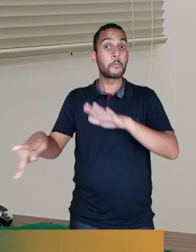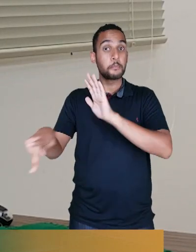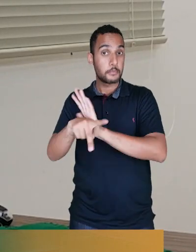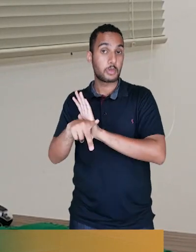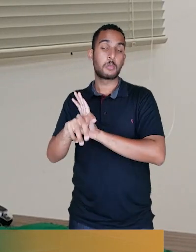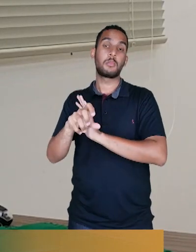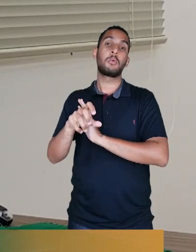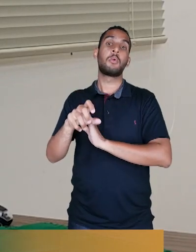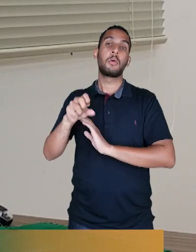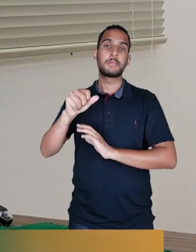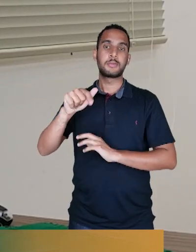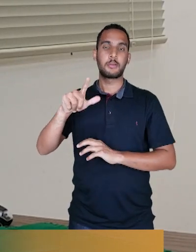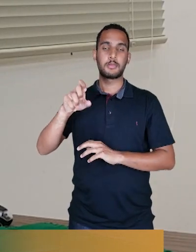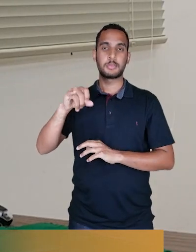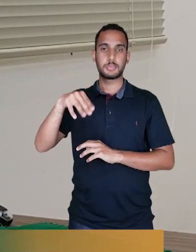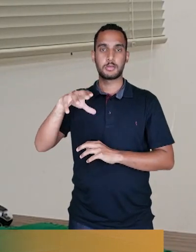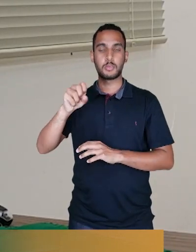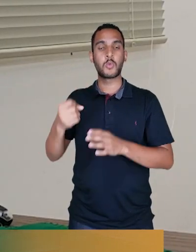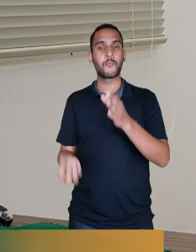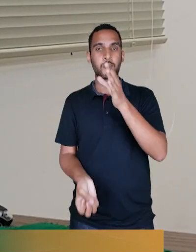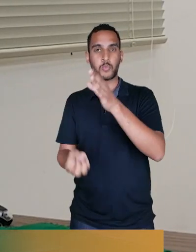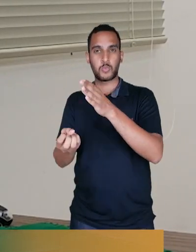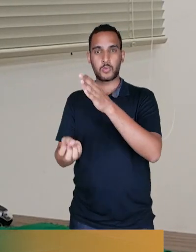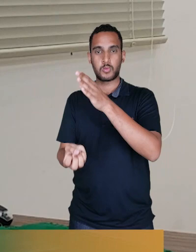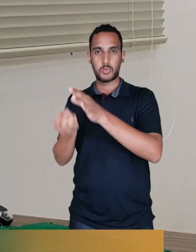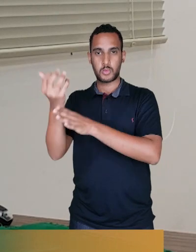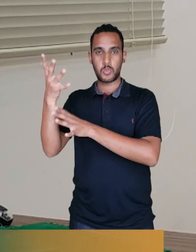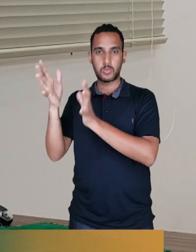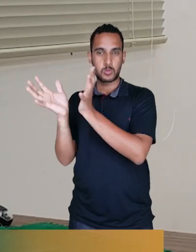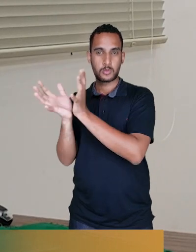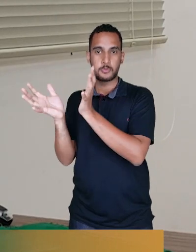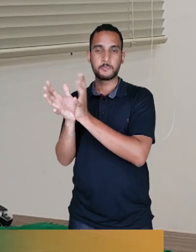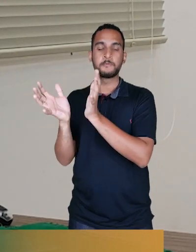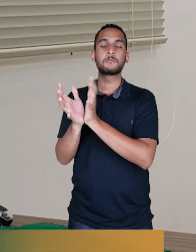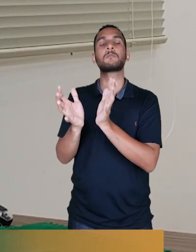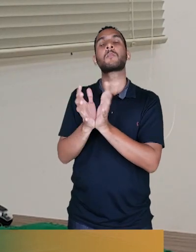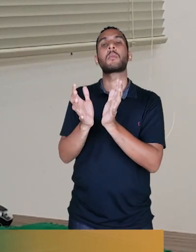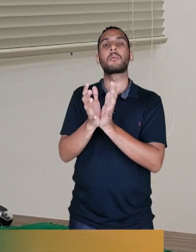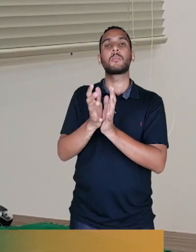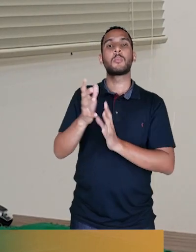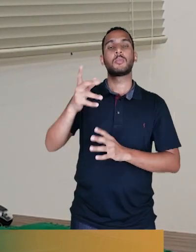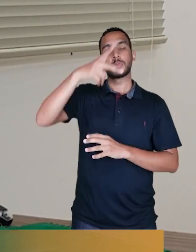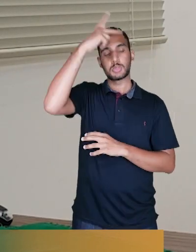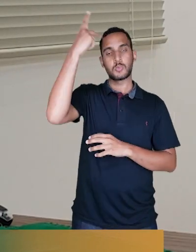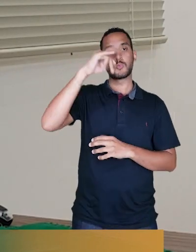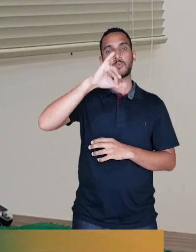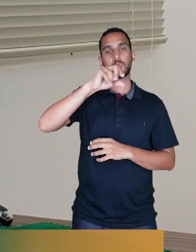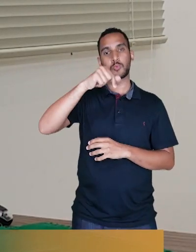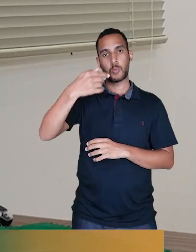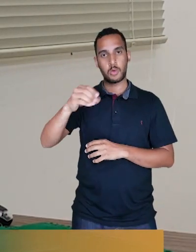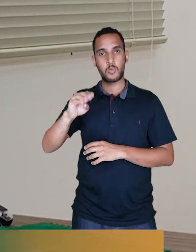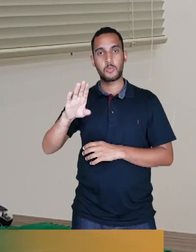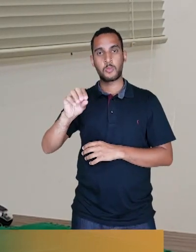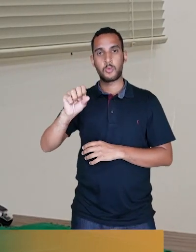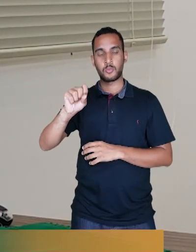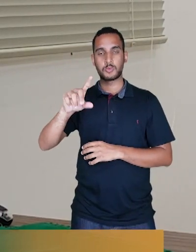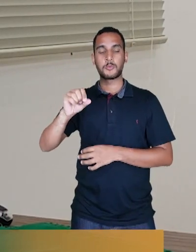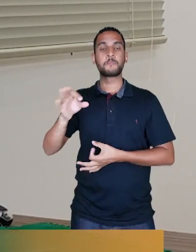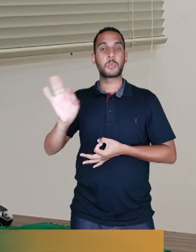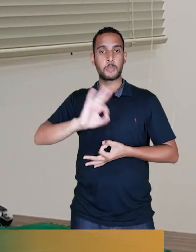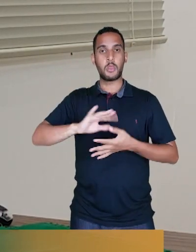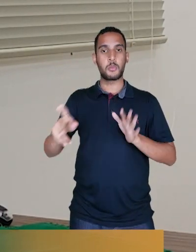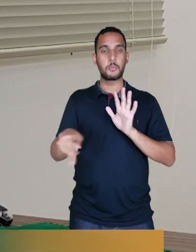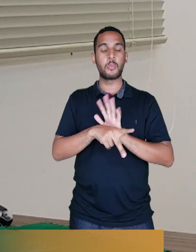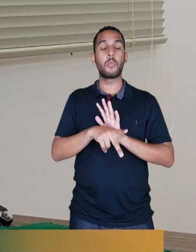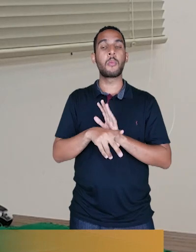paróquia salesiana cujo fundador é são joão bosco não é isso pai e mestre da juventude e o nosso